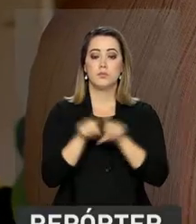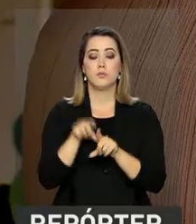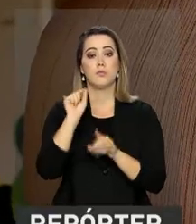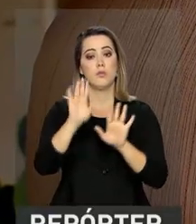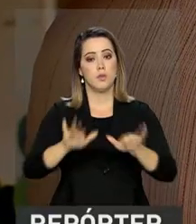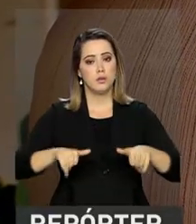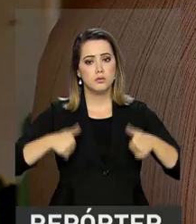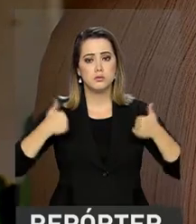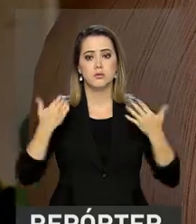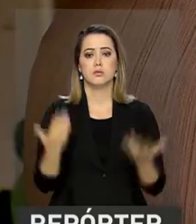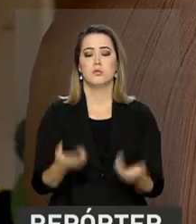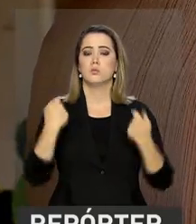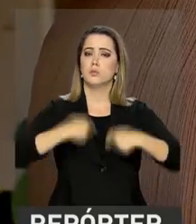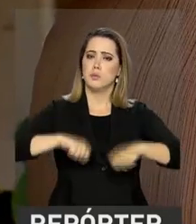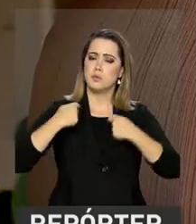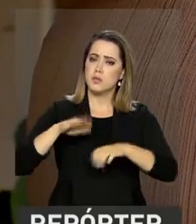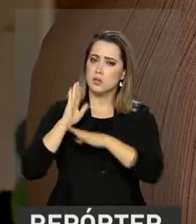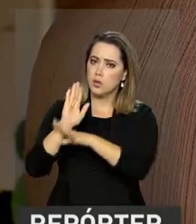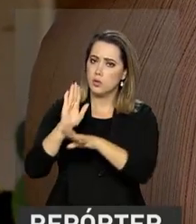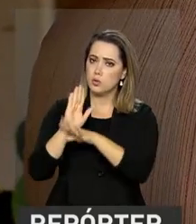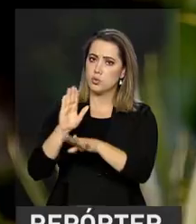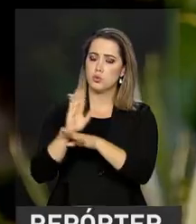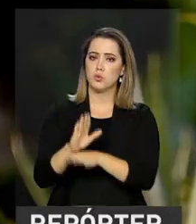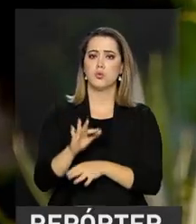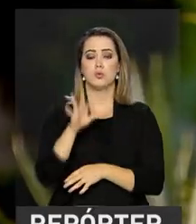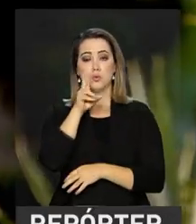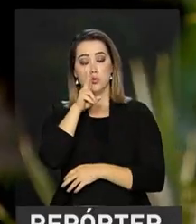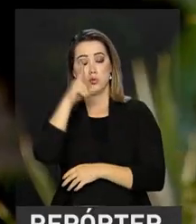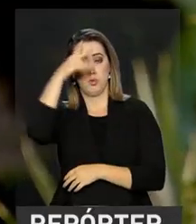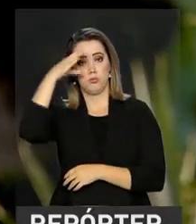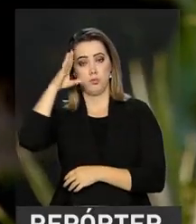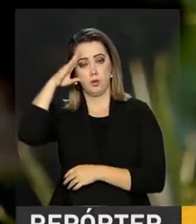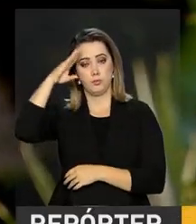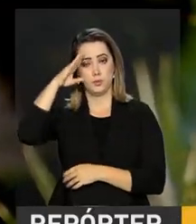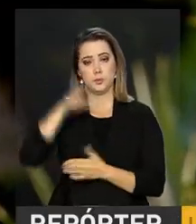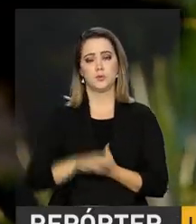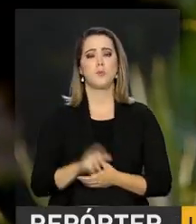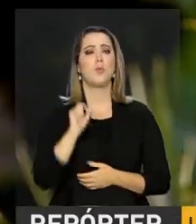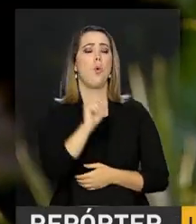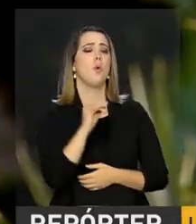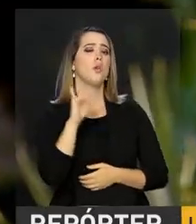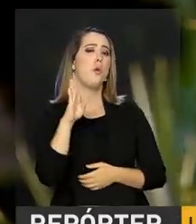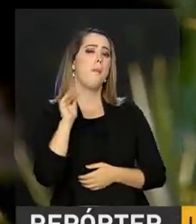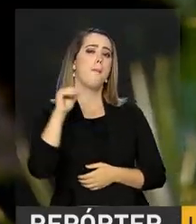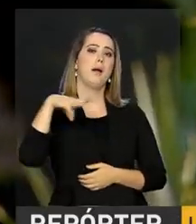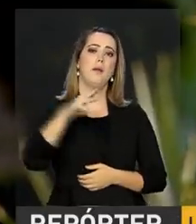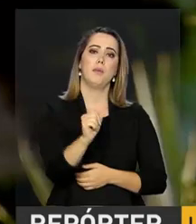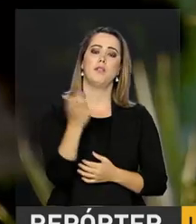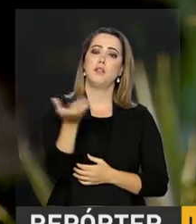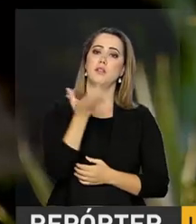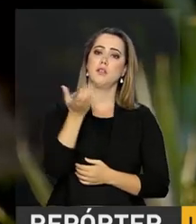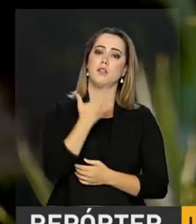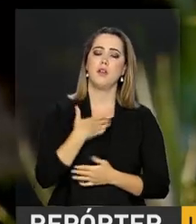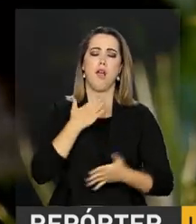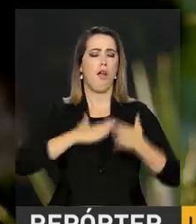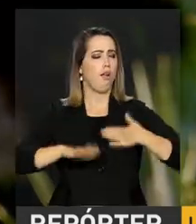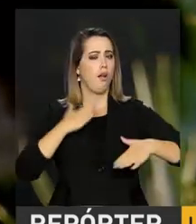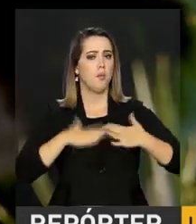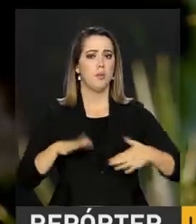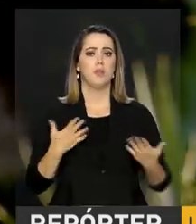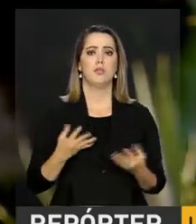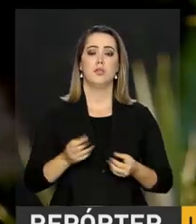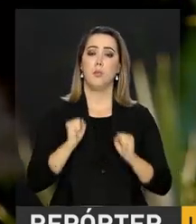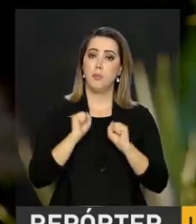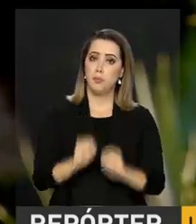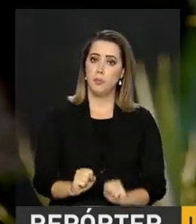isso, a necessidade do apoio da força nacional. O que que o IBAMA quer? Que é que o Estado brasileiro quer? A tranquilidade para